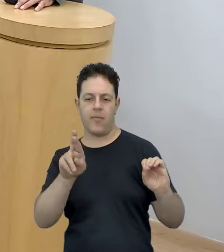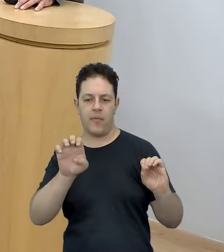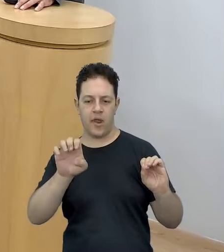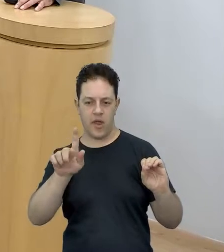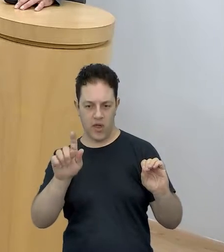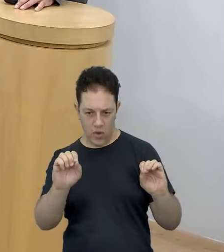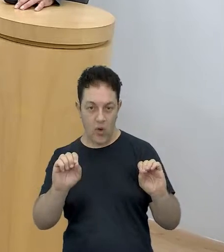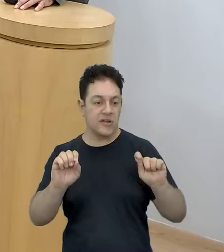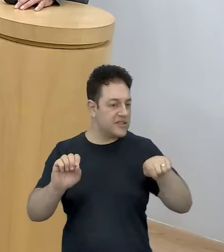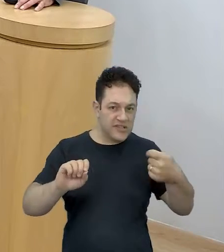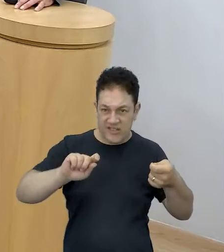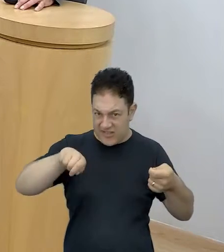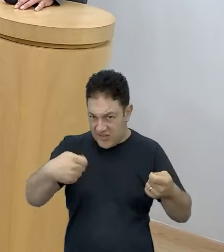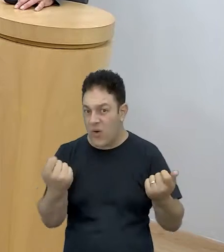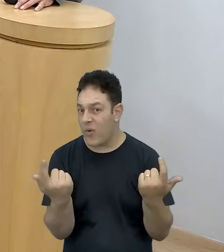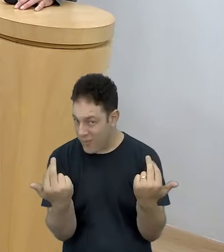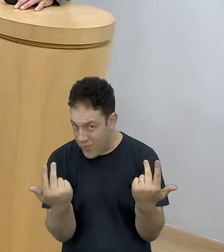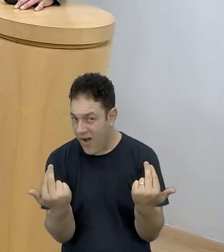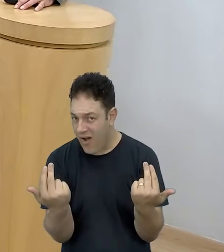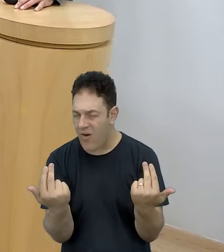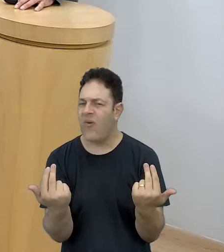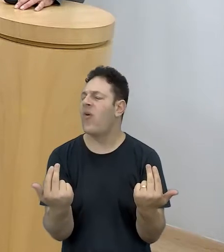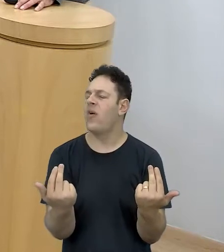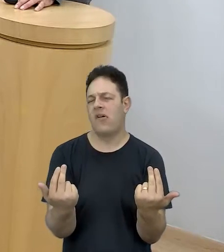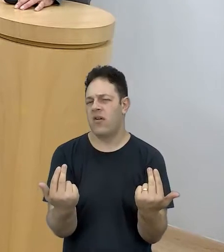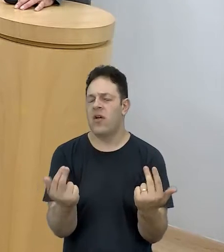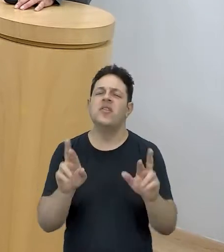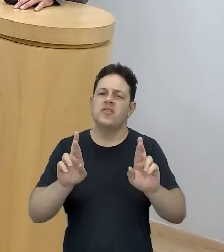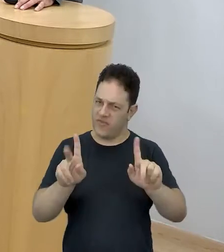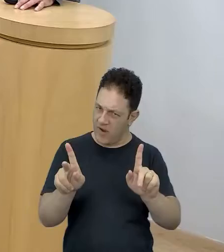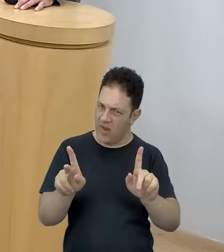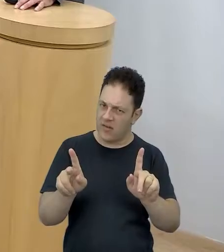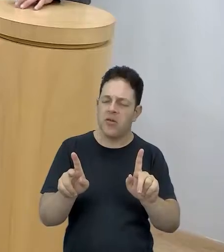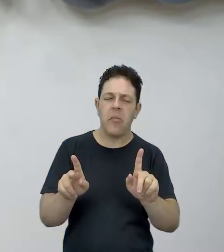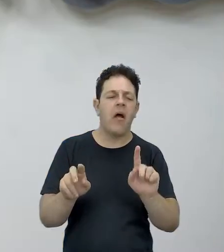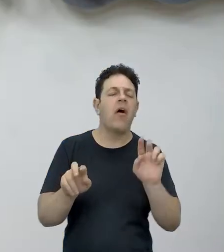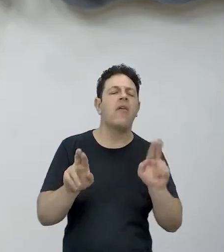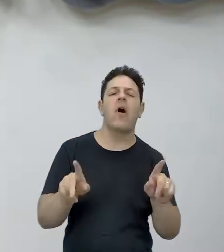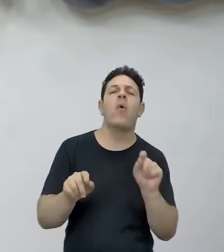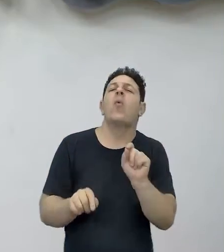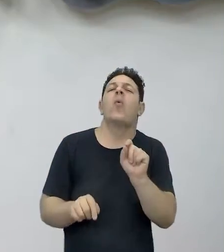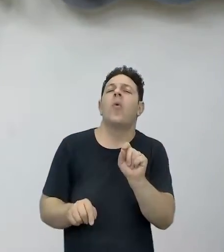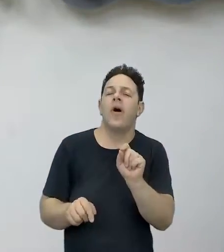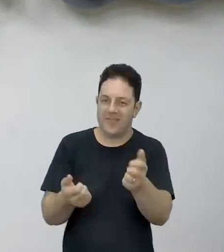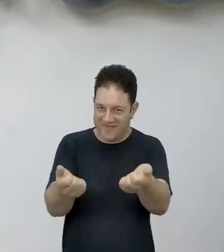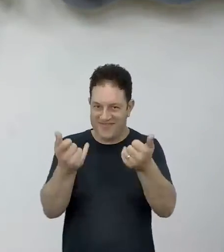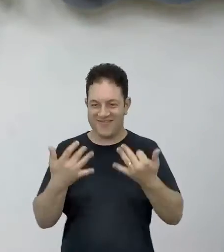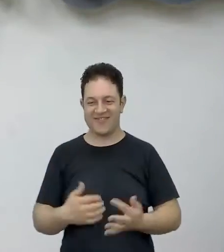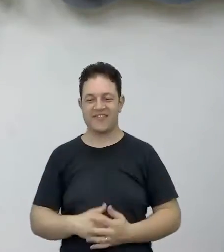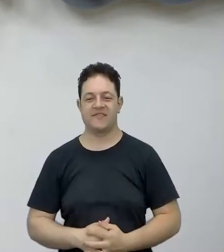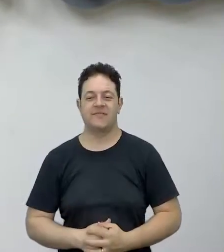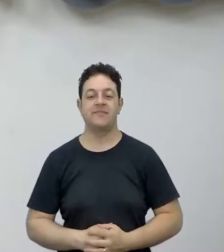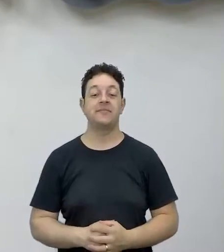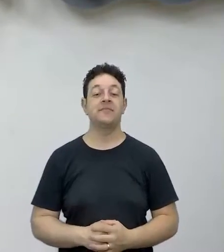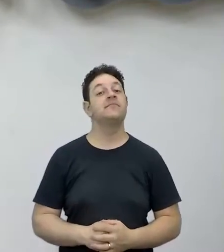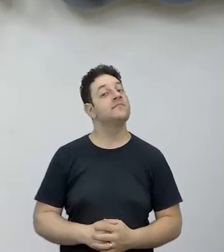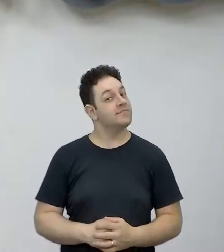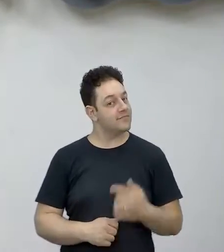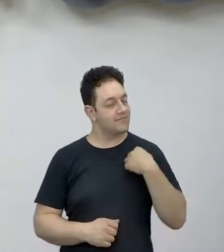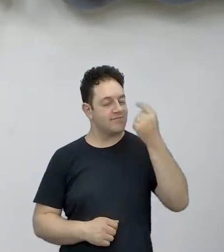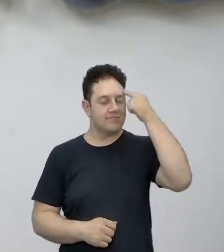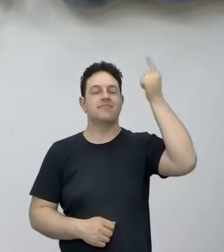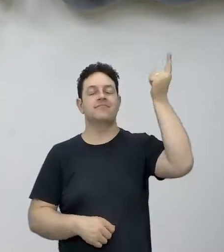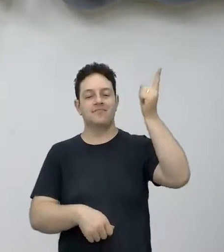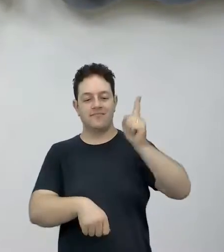diferentes? E se forem diferentes, o que elas têm de diferente? Conta pra nós. Nossa, na minha mente veio um grande filósofo, o